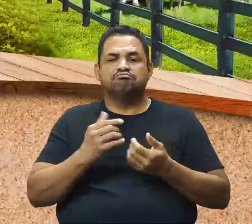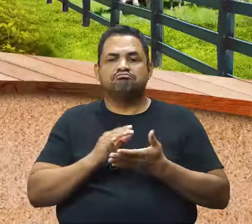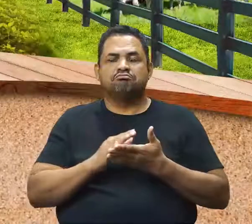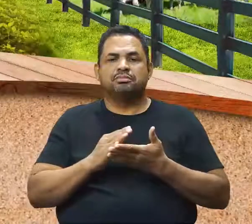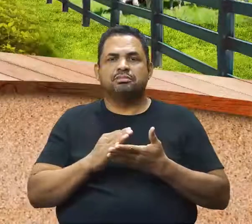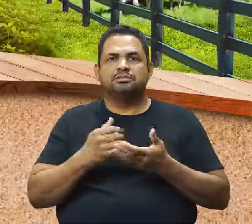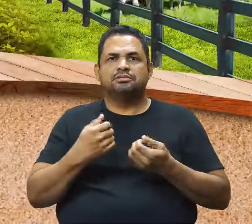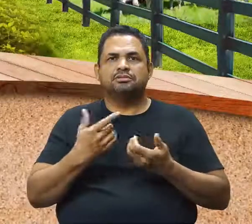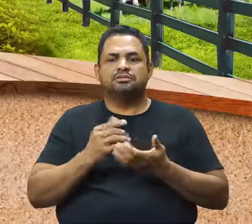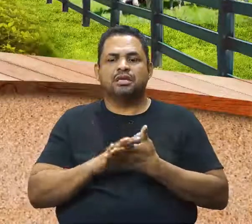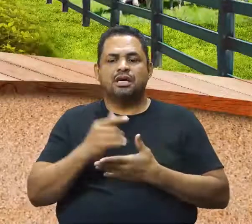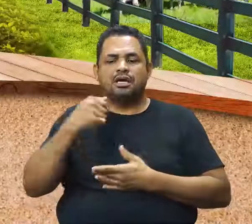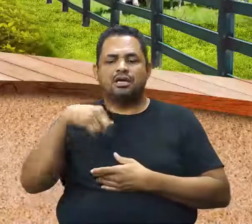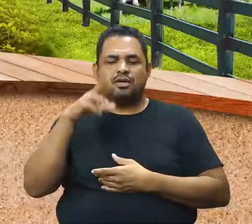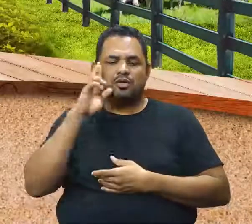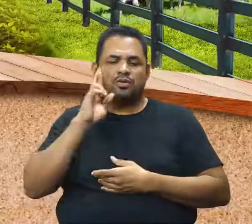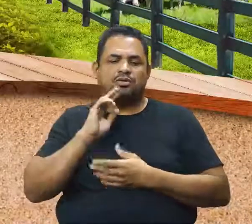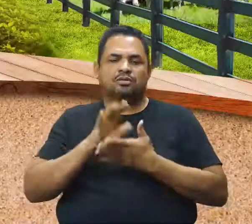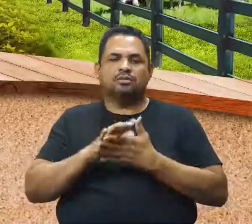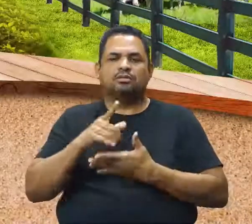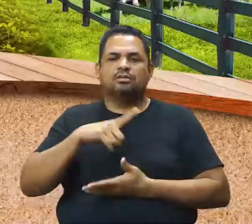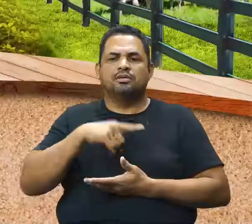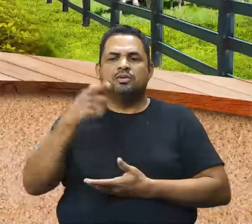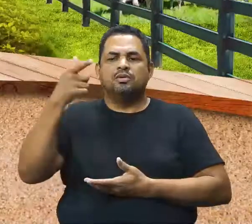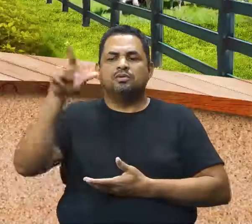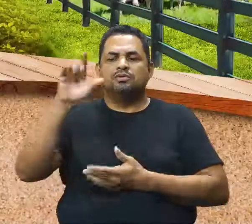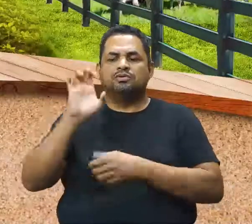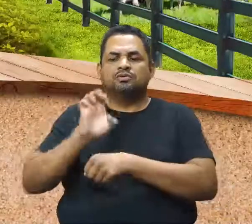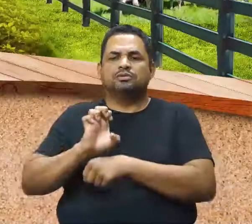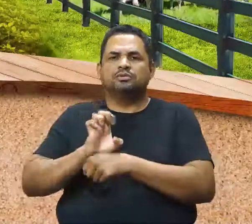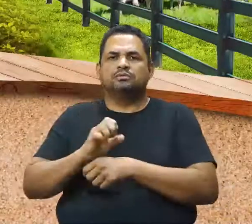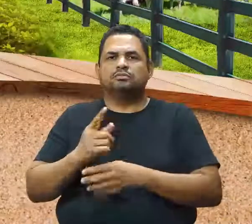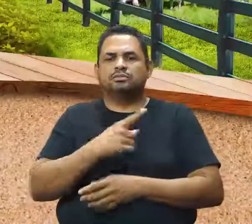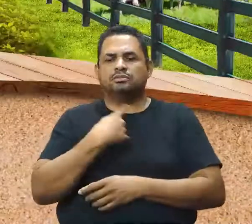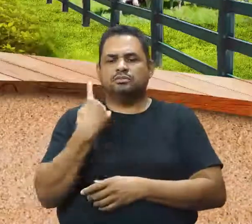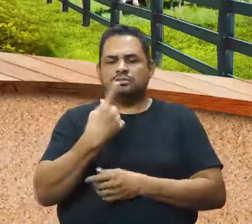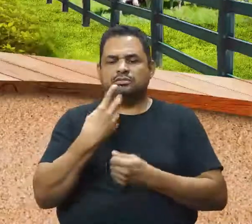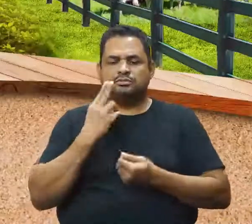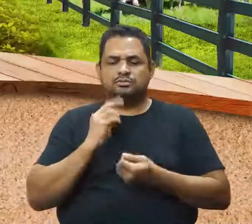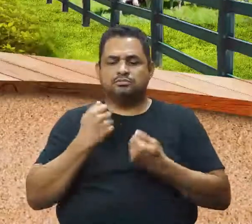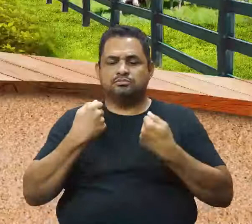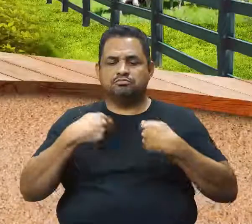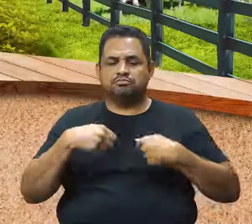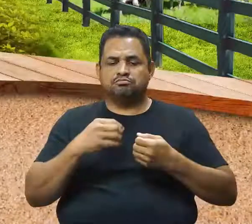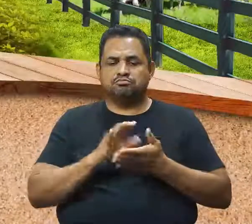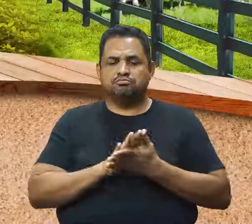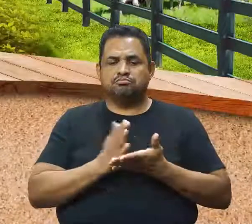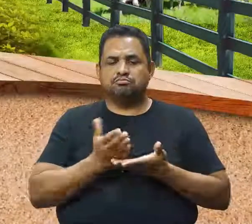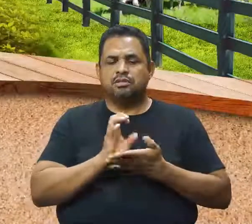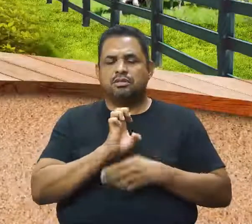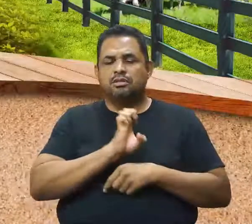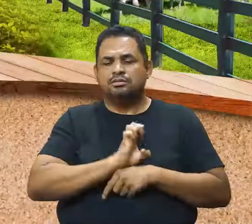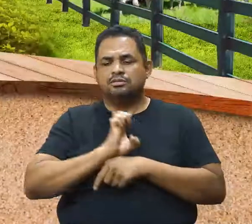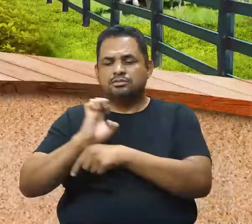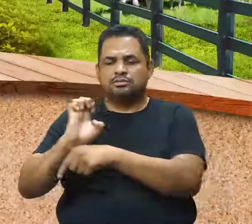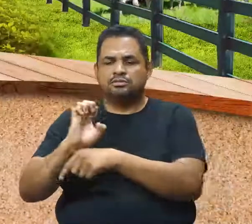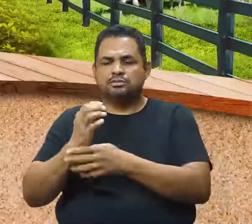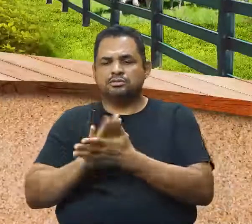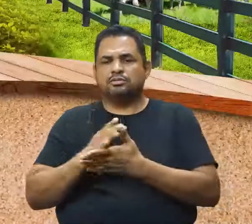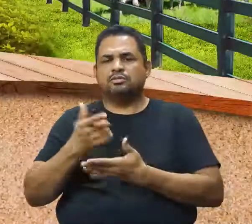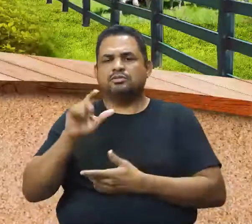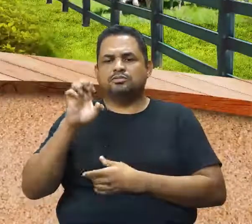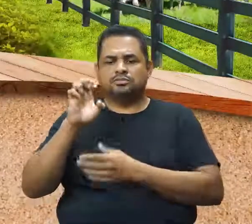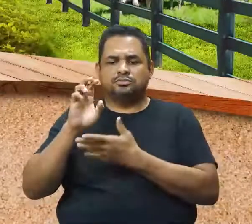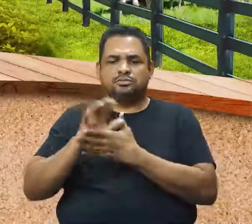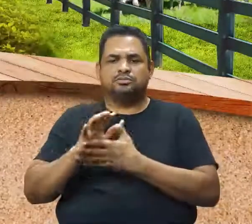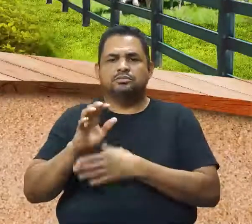no estado de Rondônia, são em outros estados. Porque nós podemos fazer esse processo de exportação para os outros estados e